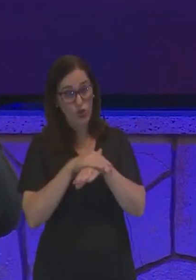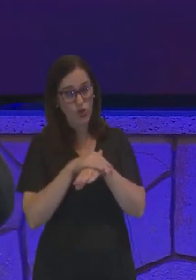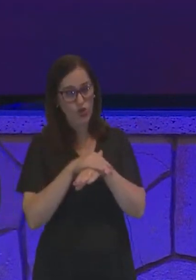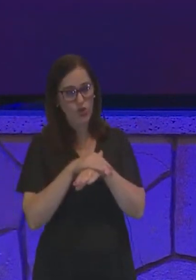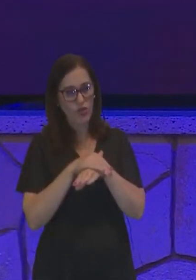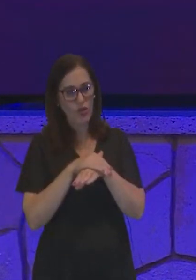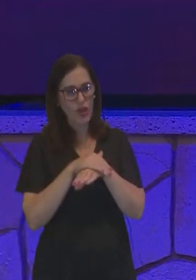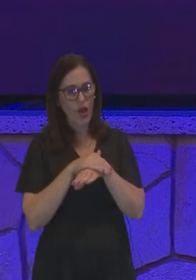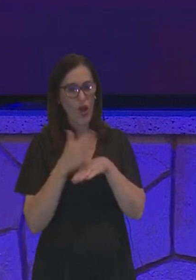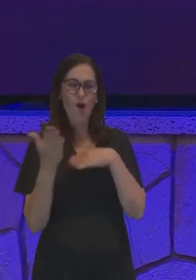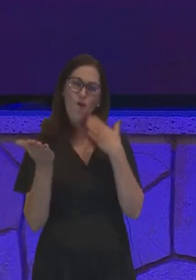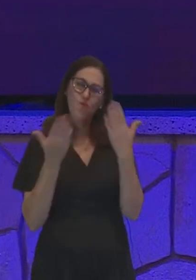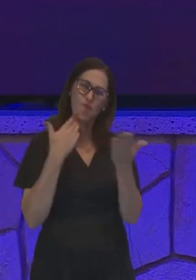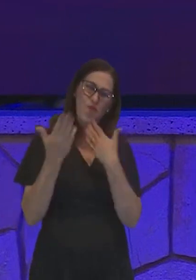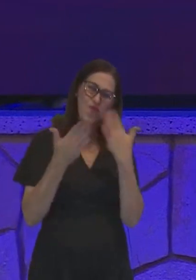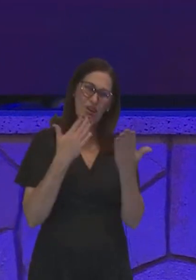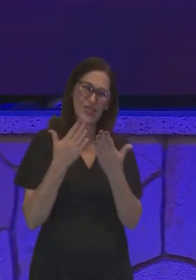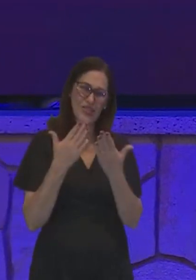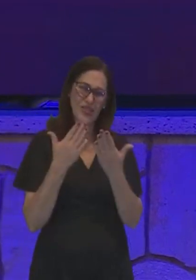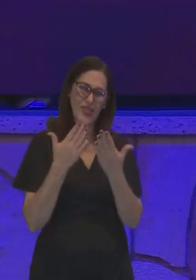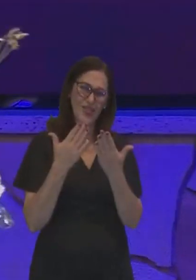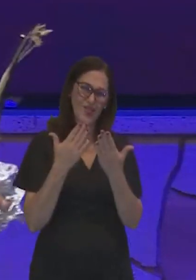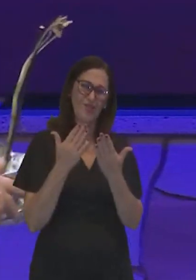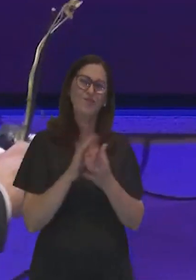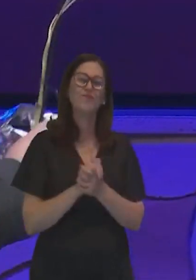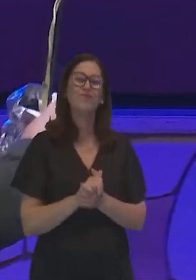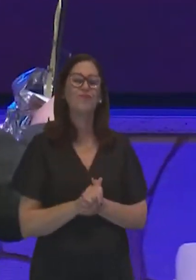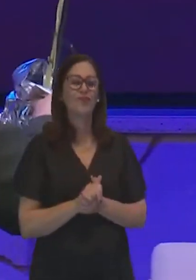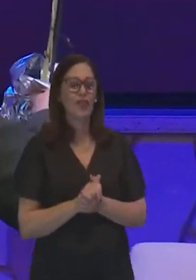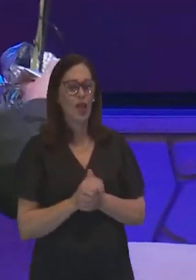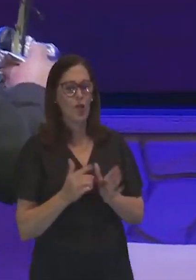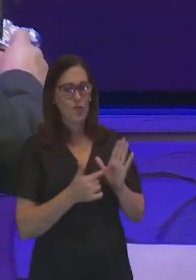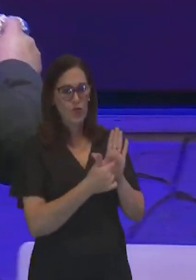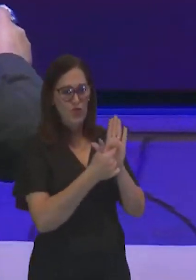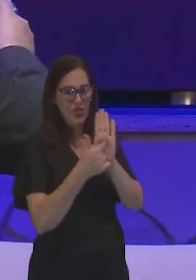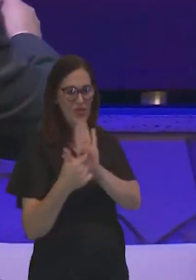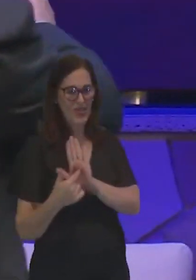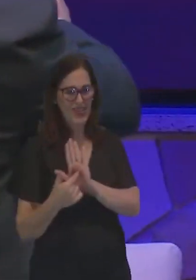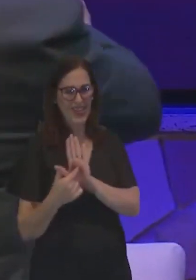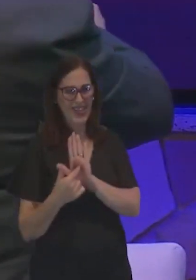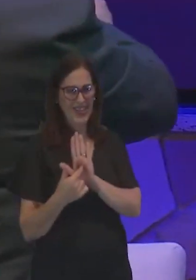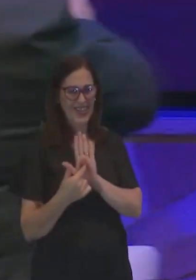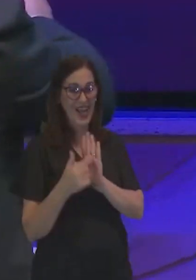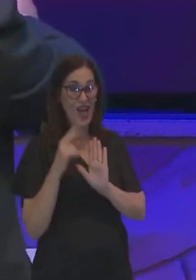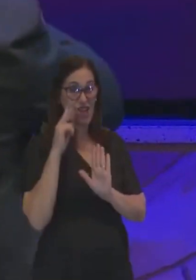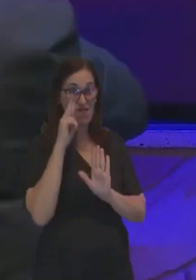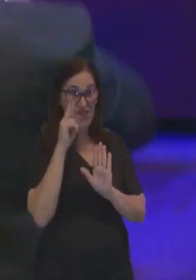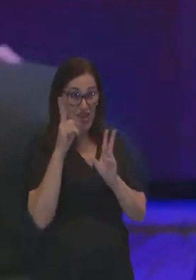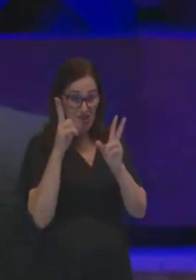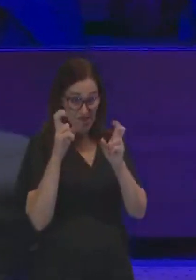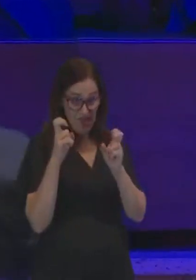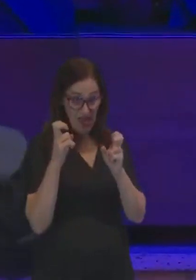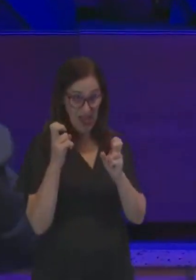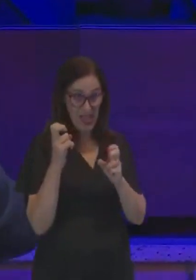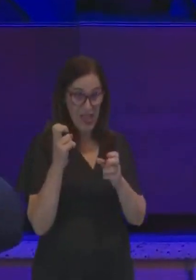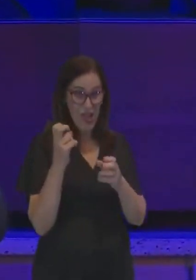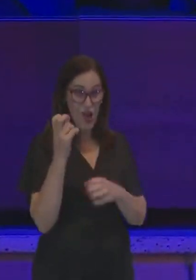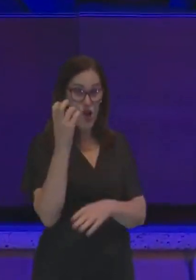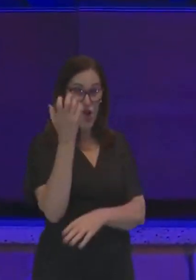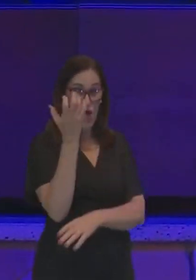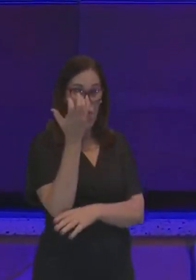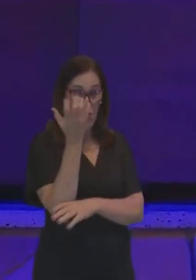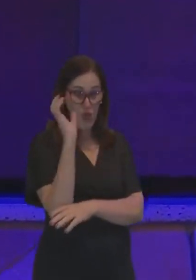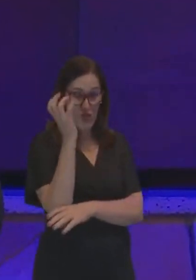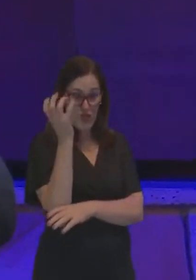uma conversa do que uma pregação, mostrando para vocês o seguinte. Estão conseguindo ver aqui? Dá para ver que tem uma plantinha amarrada